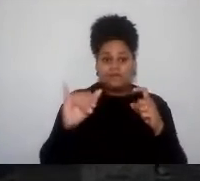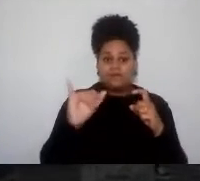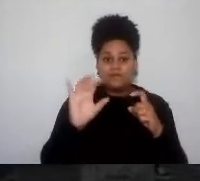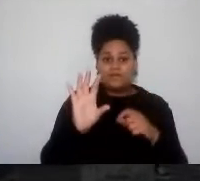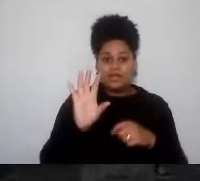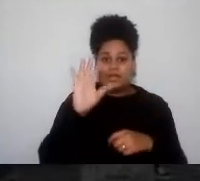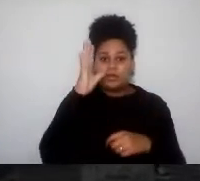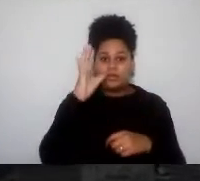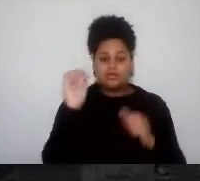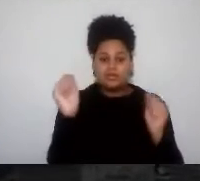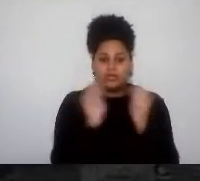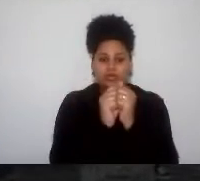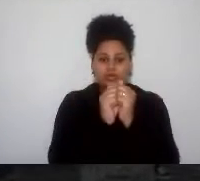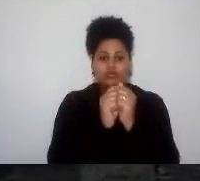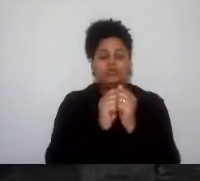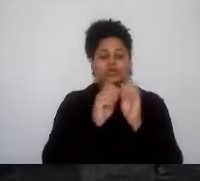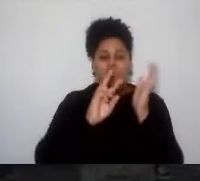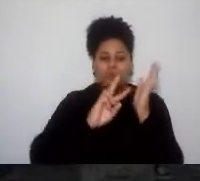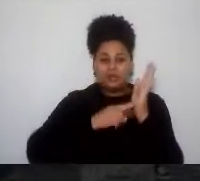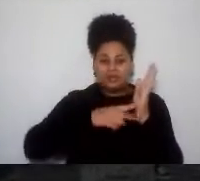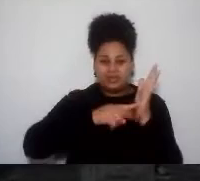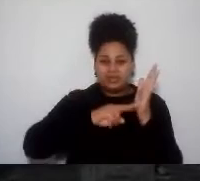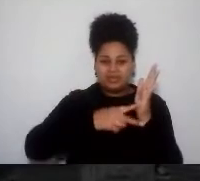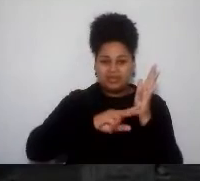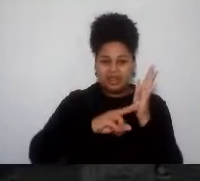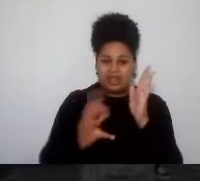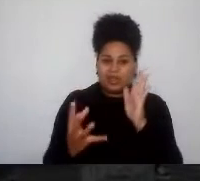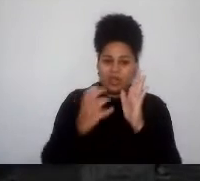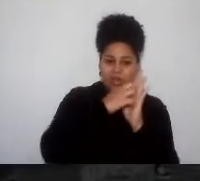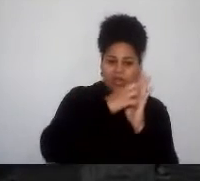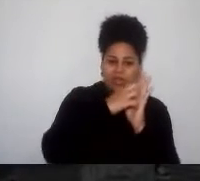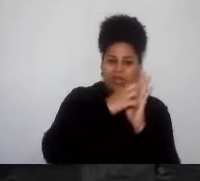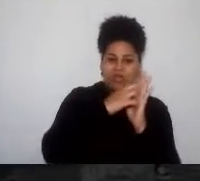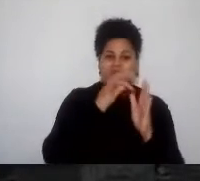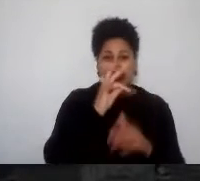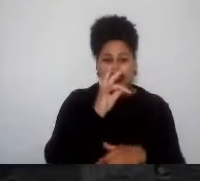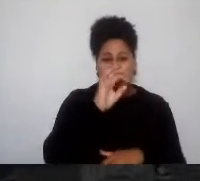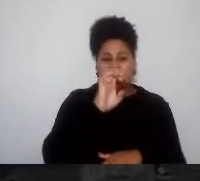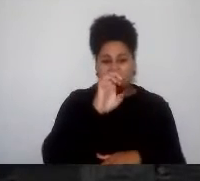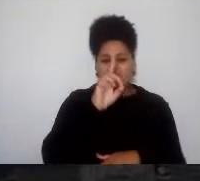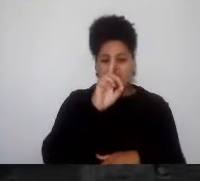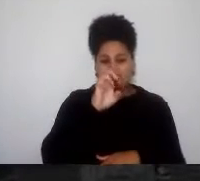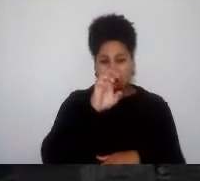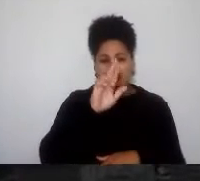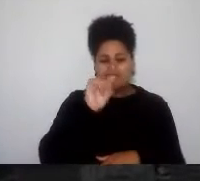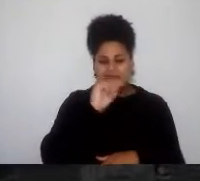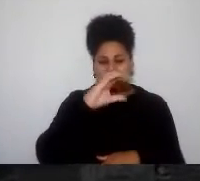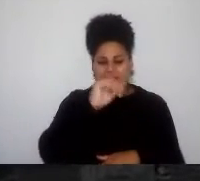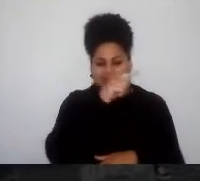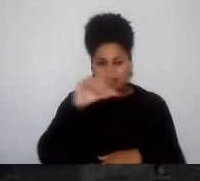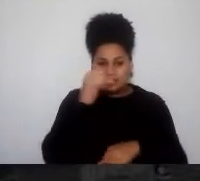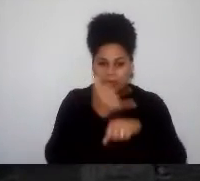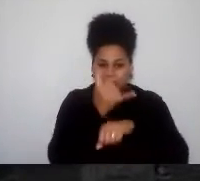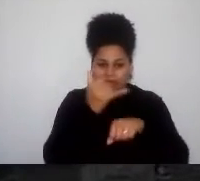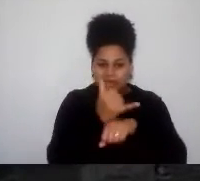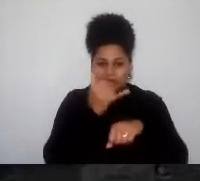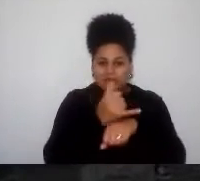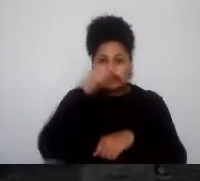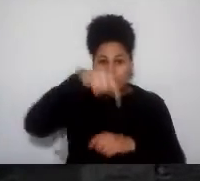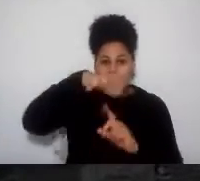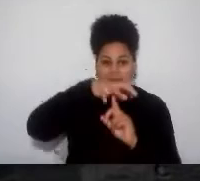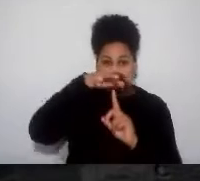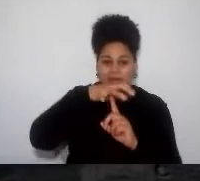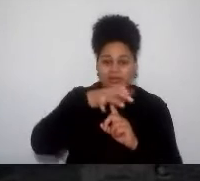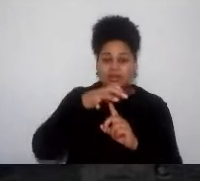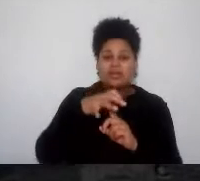com a federação, né, com os sindicatos filiados à Federação dos Metalúrgicos aqui do Paraná. Desejamos sucesso para a reunião de vocês aí,